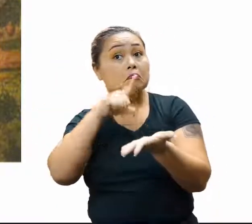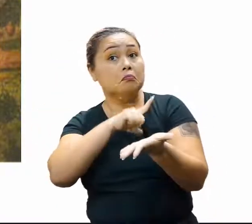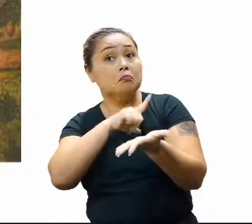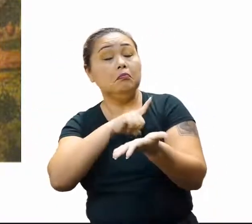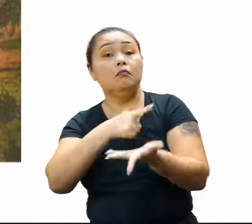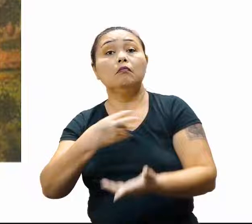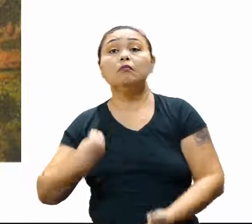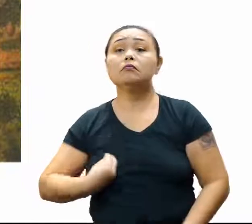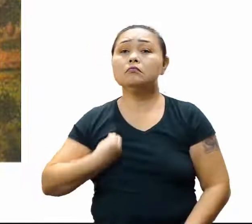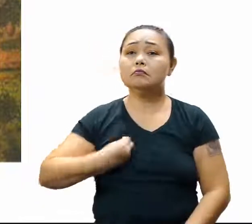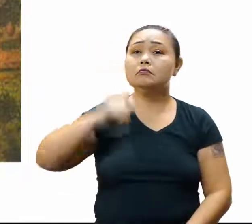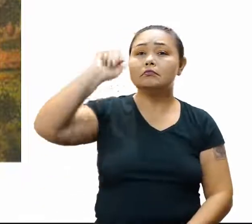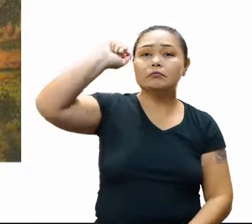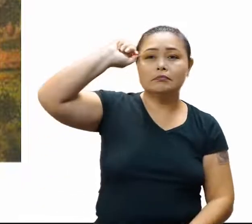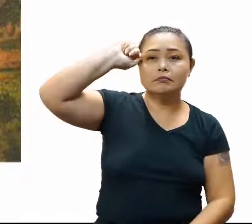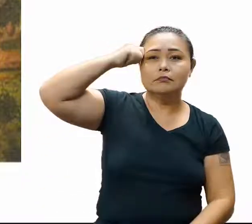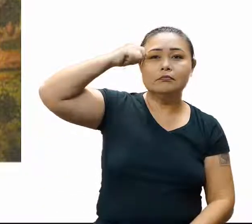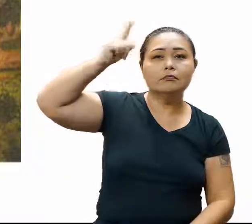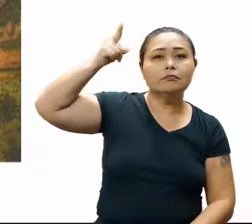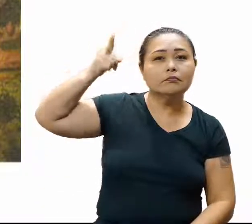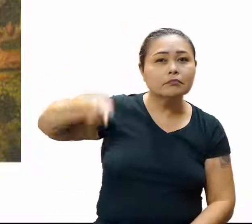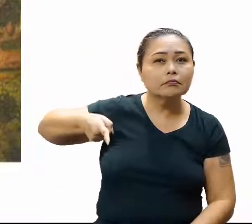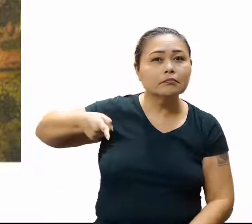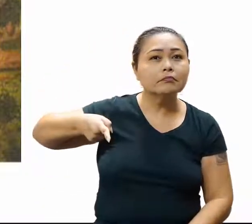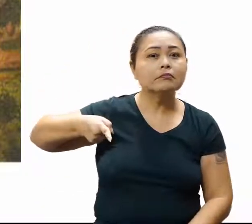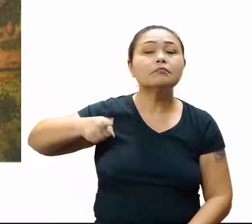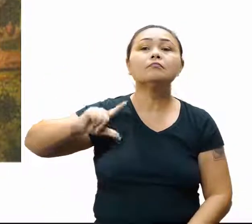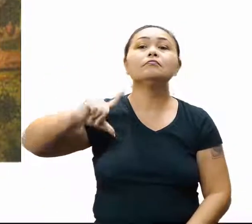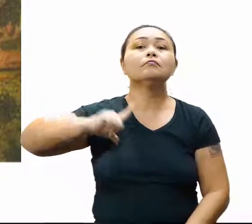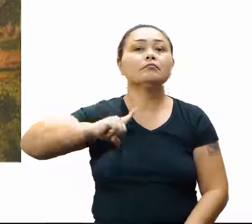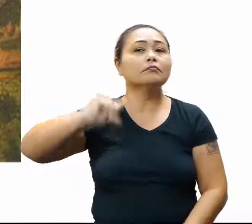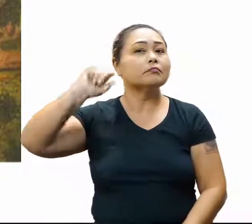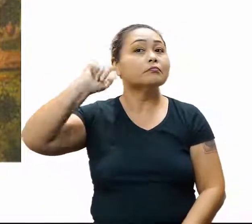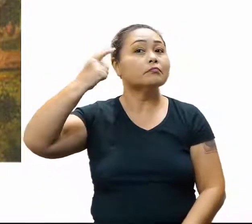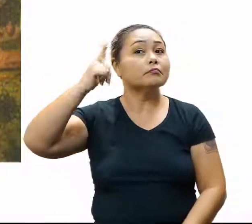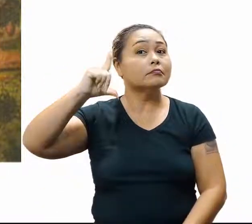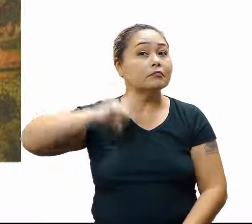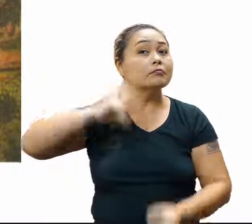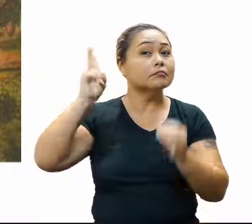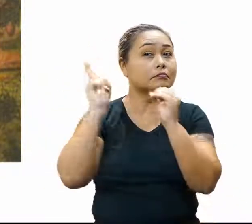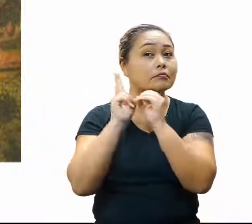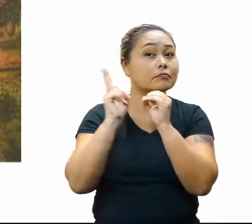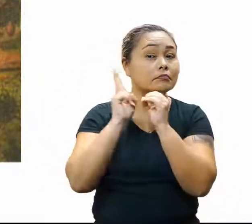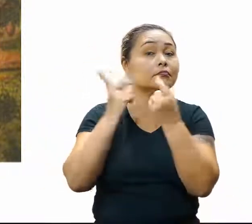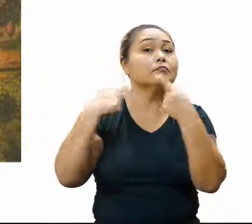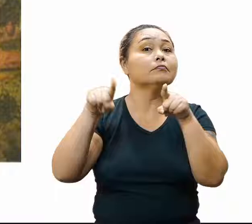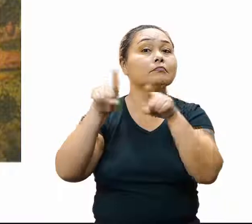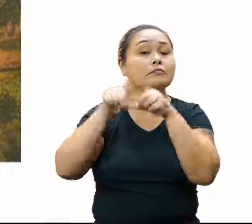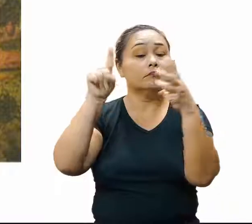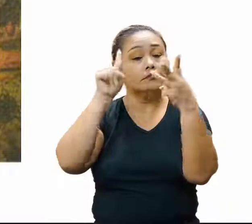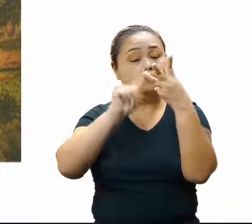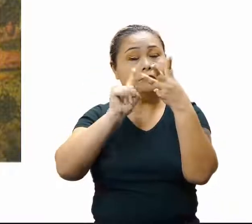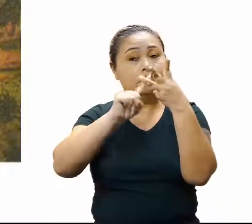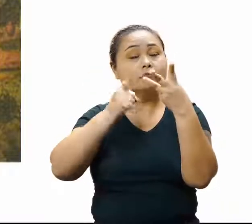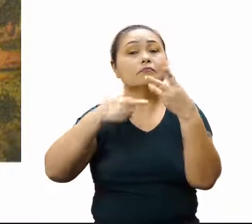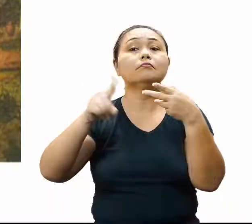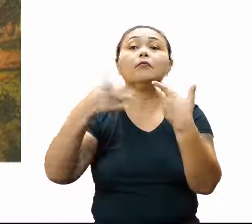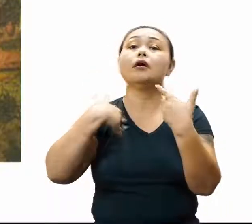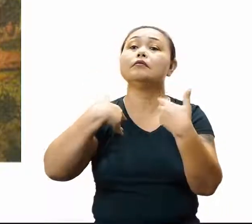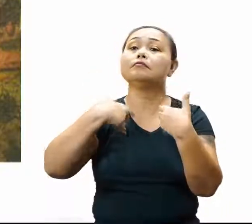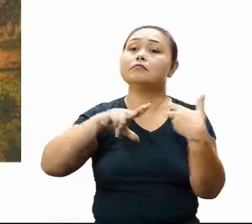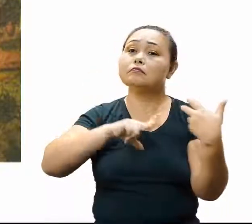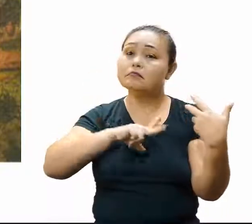do negro, a presença do índio e a presença do português. Tá